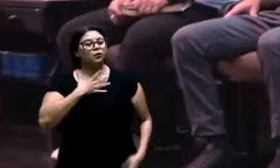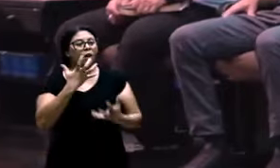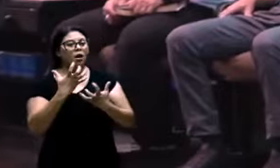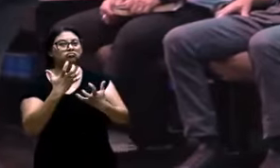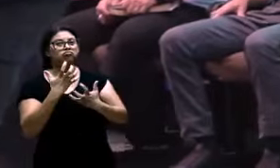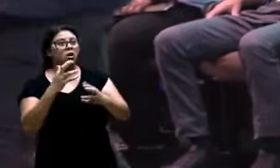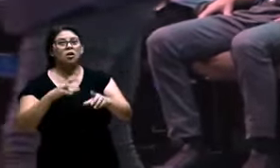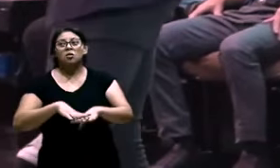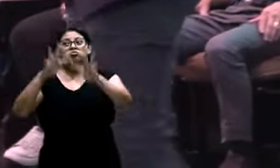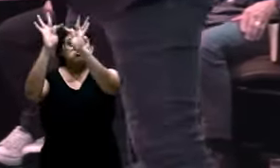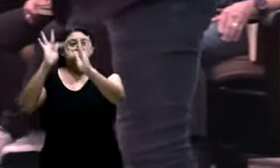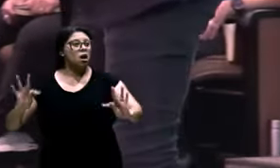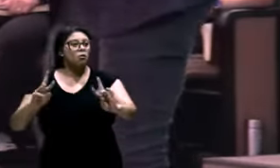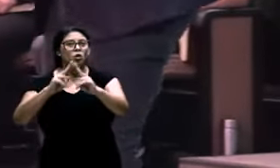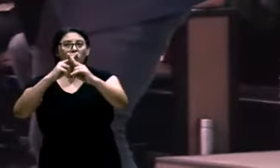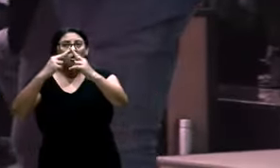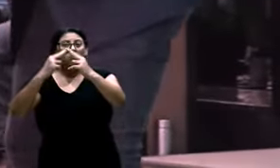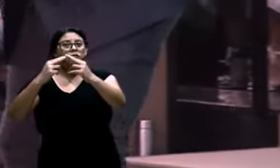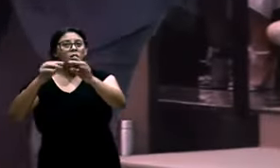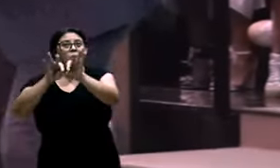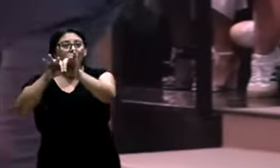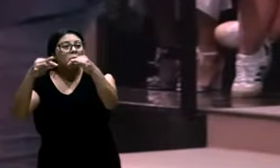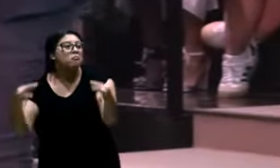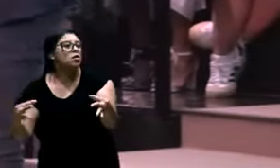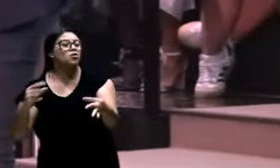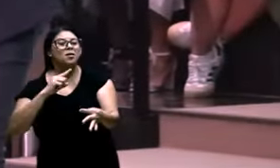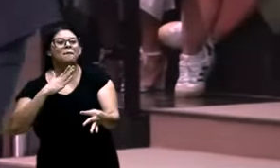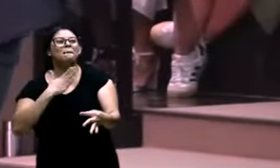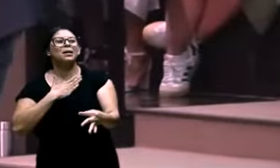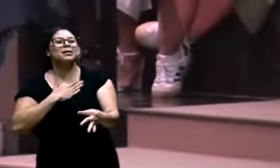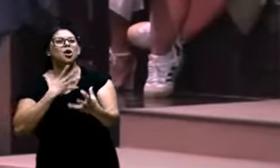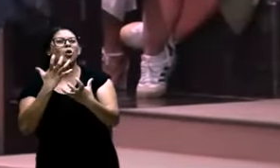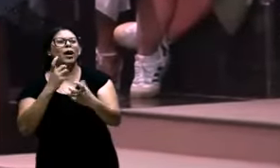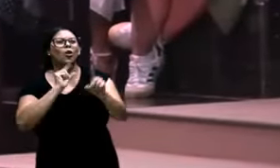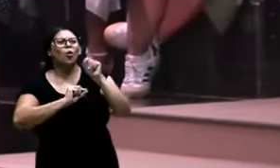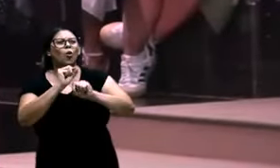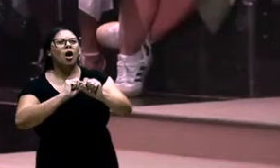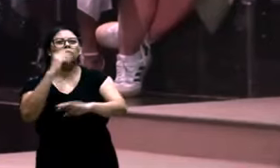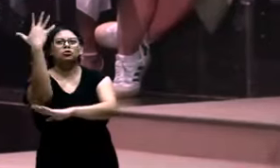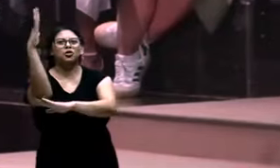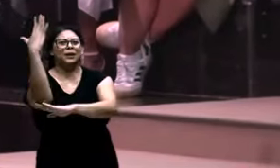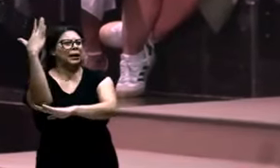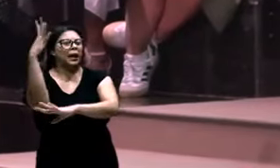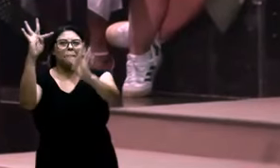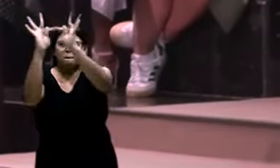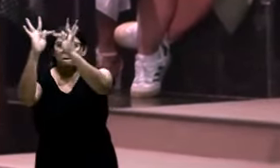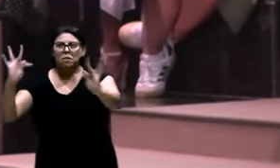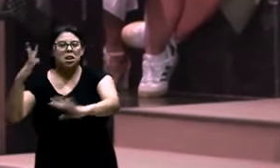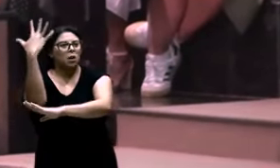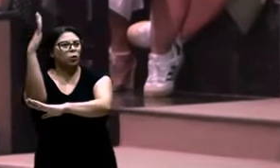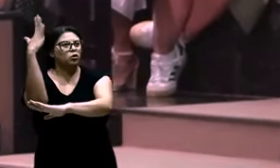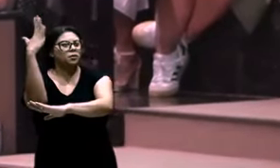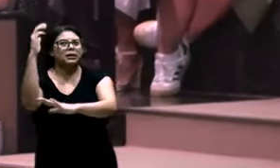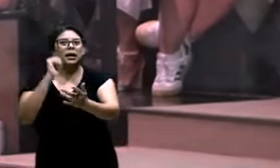Salomão, mas eu quero de madeira. E por quê? Porque o povo no primeiro templo só ia por causa do entretenimento, do glamour, do esplendor